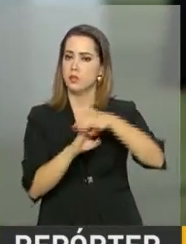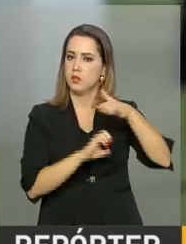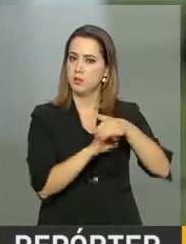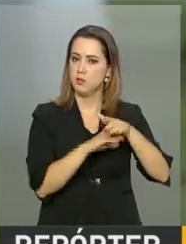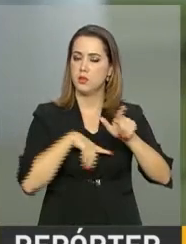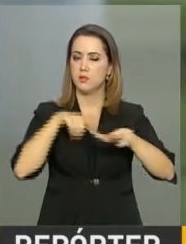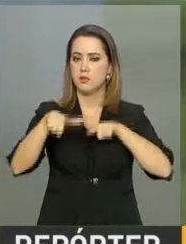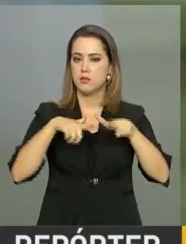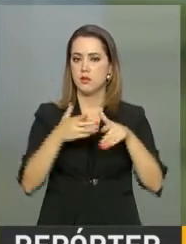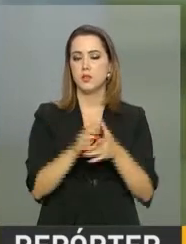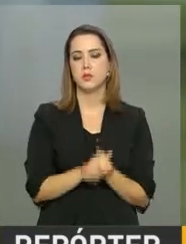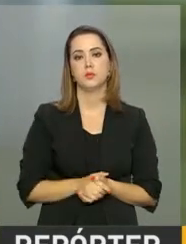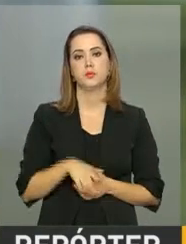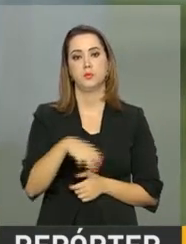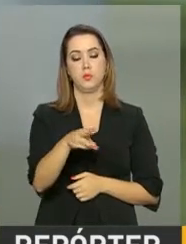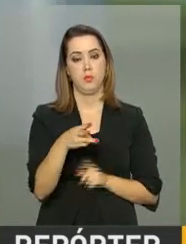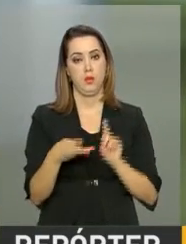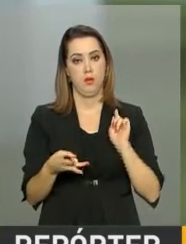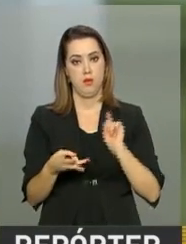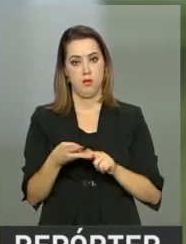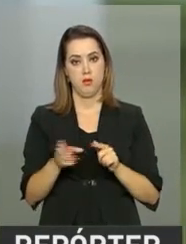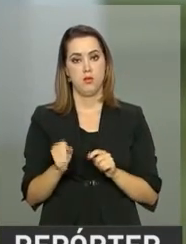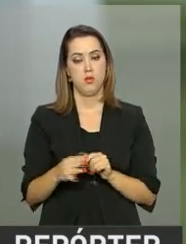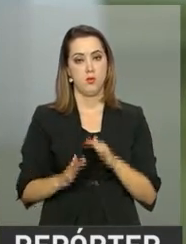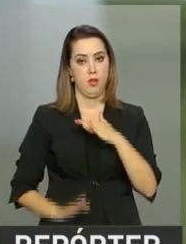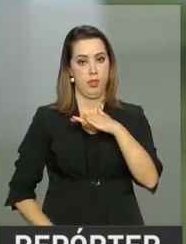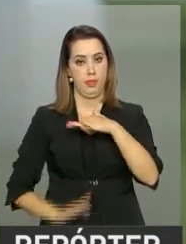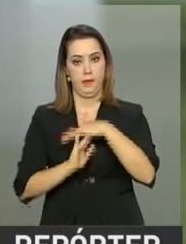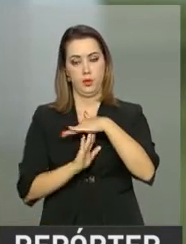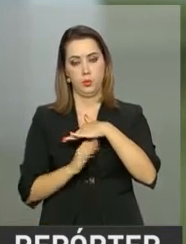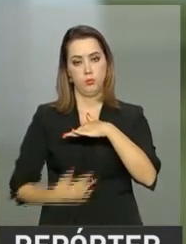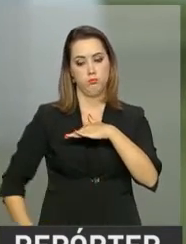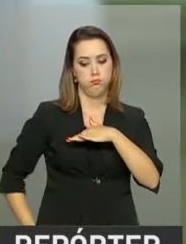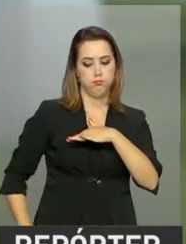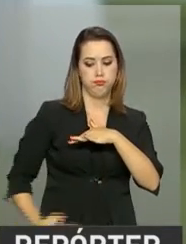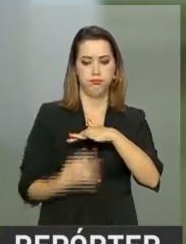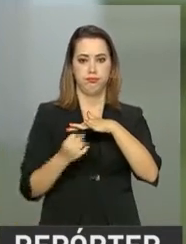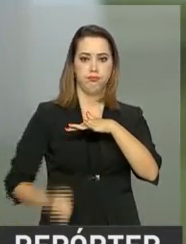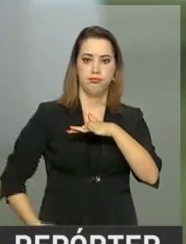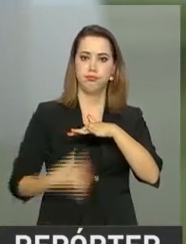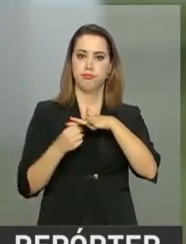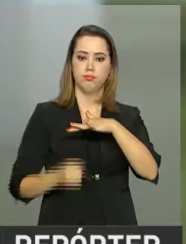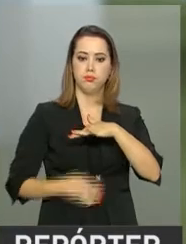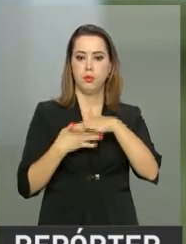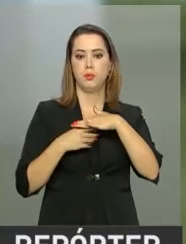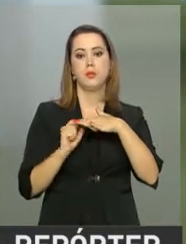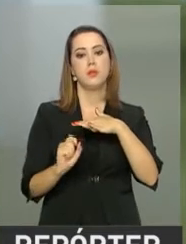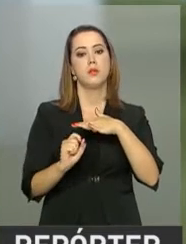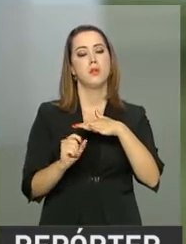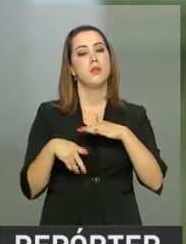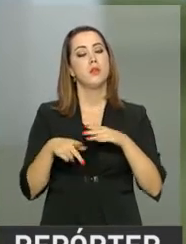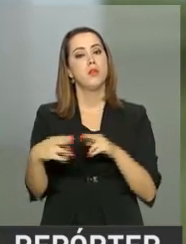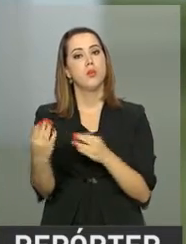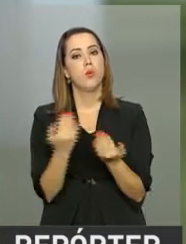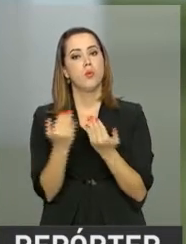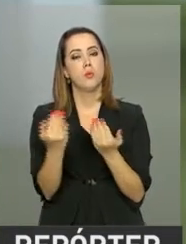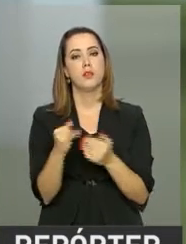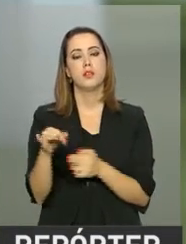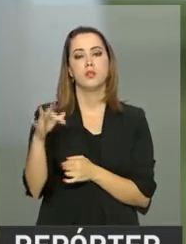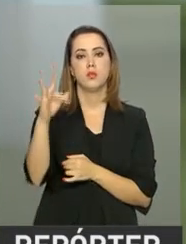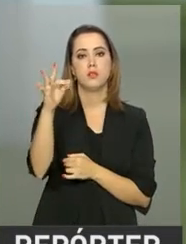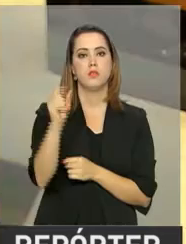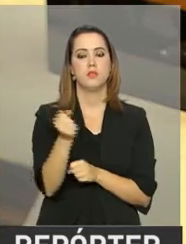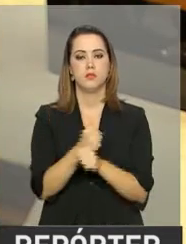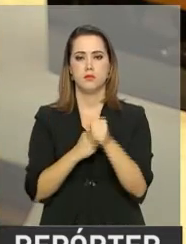é que estabelece um teto para aumento dos gastos públicos, tendo a inflação do ano anterior como referência. É uma prioridade para